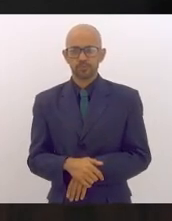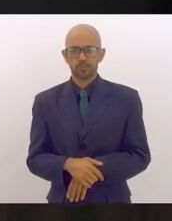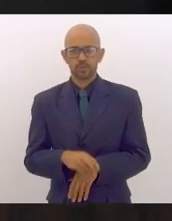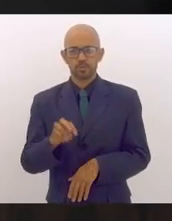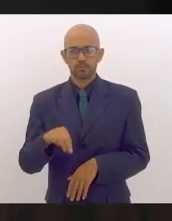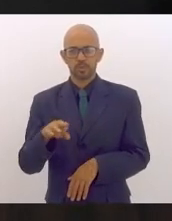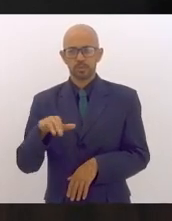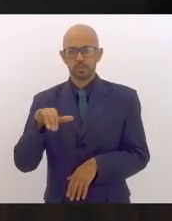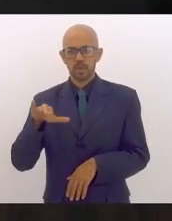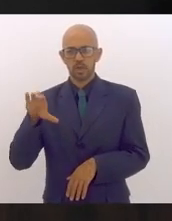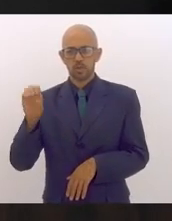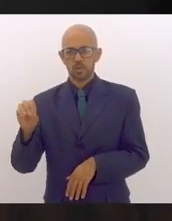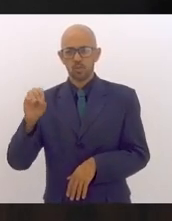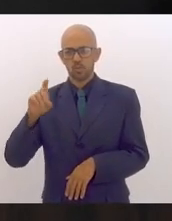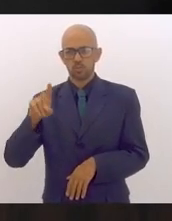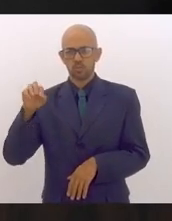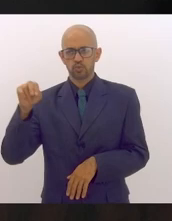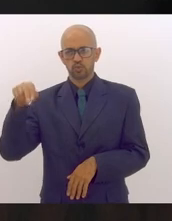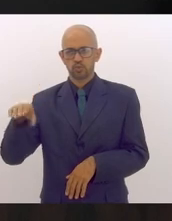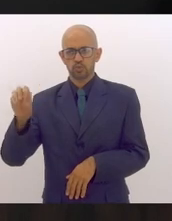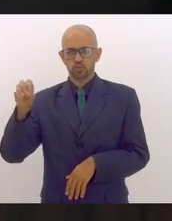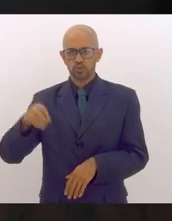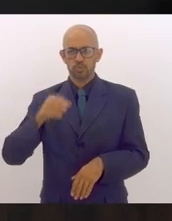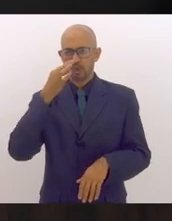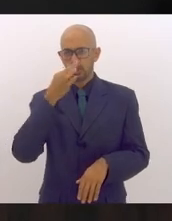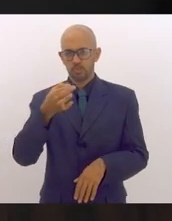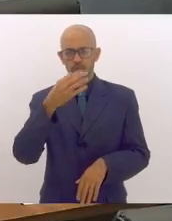Marcelo Dino para emitir parecer.